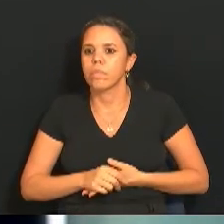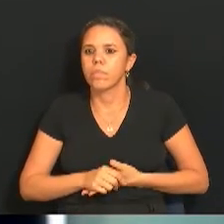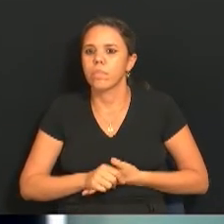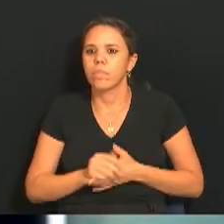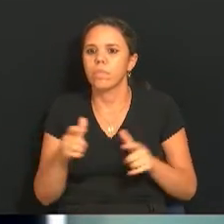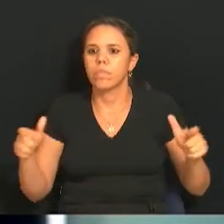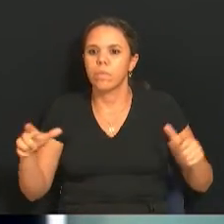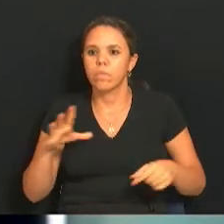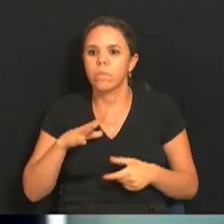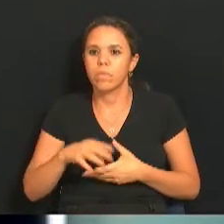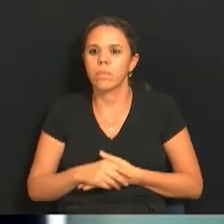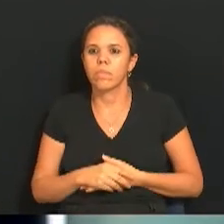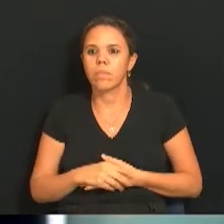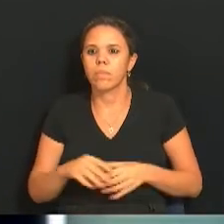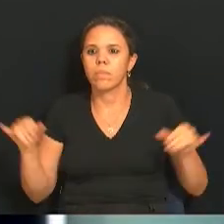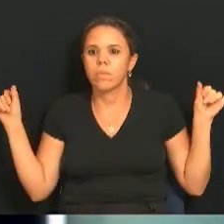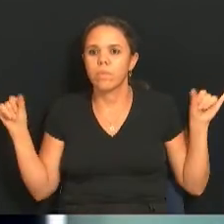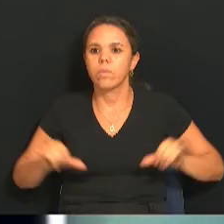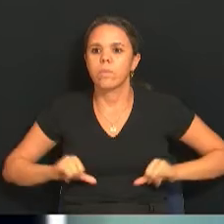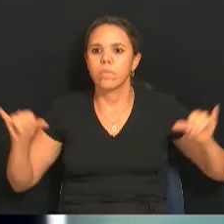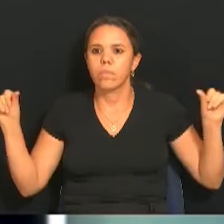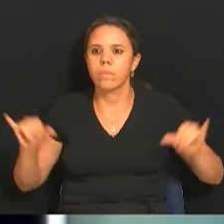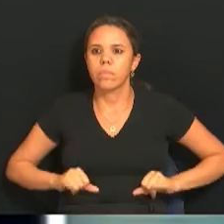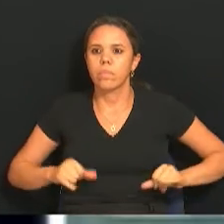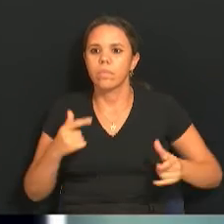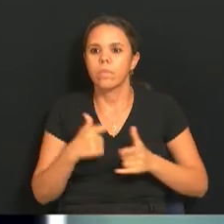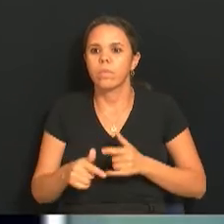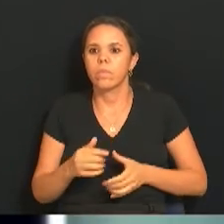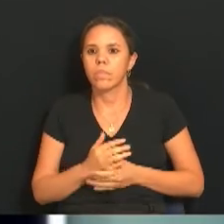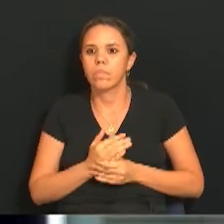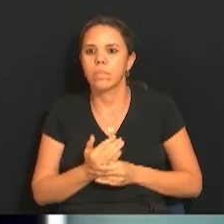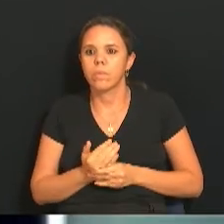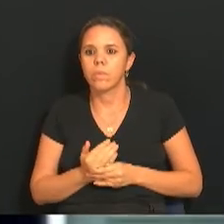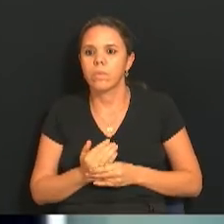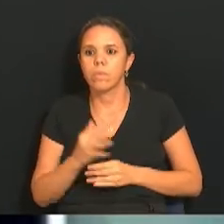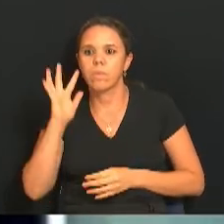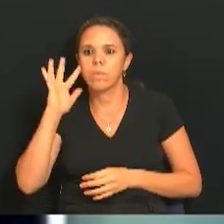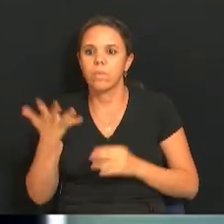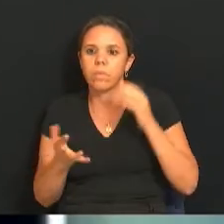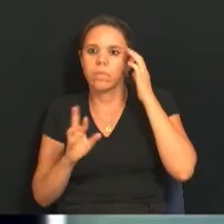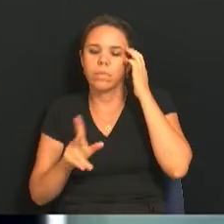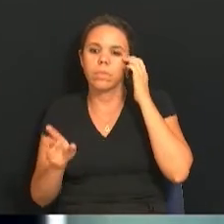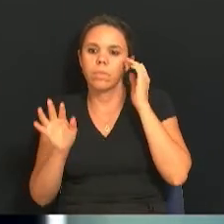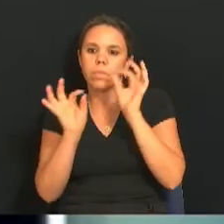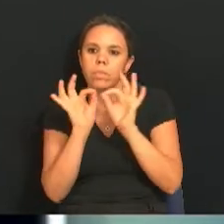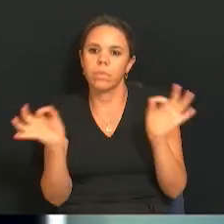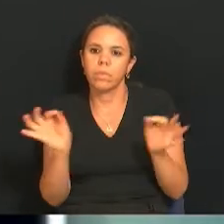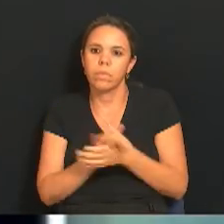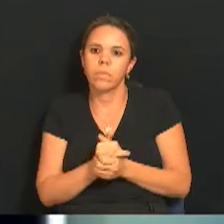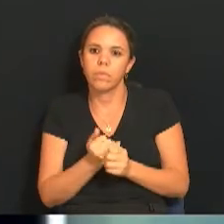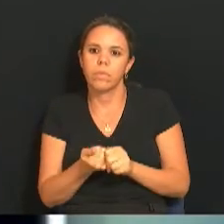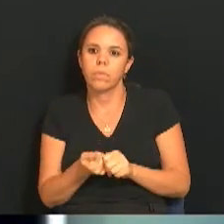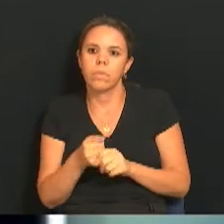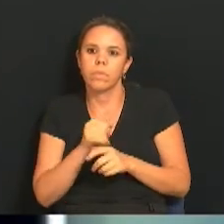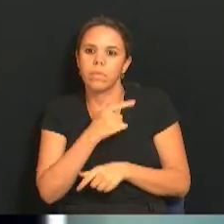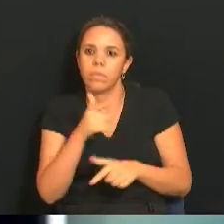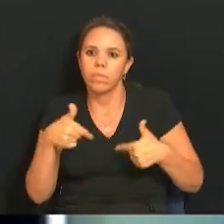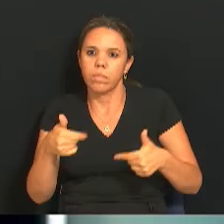cidades sofrem com esse problema. E a solução não é simples. Se não houver o